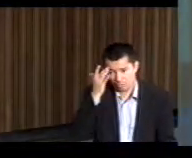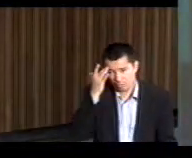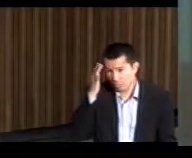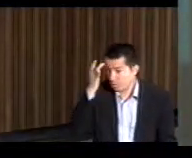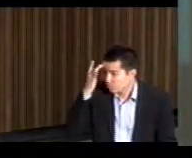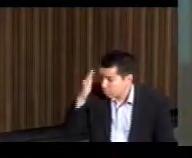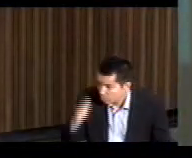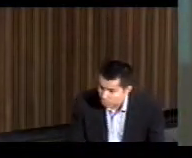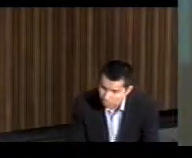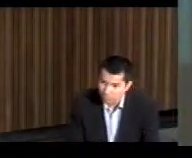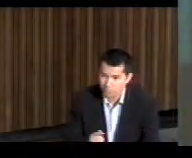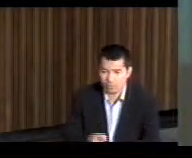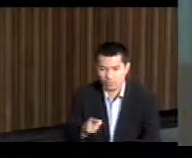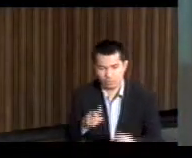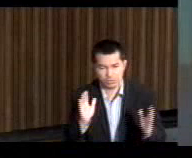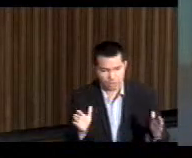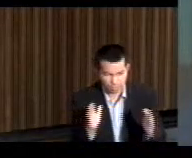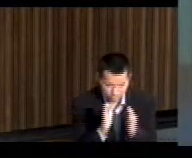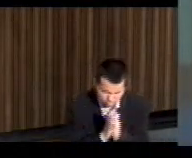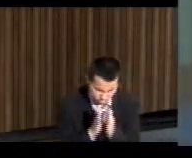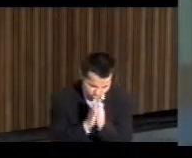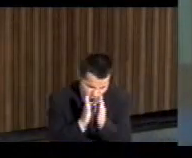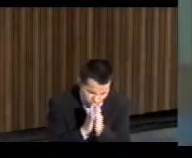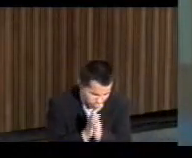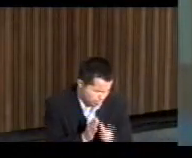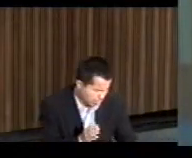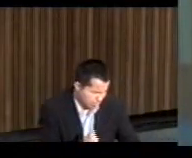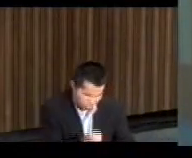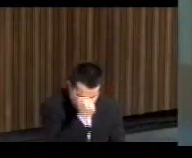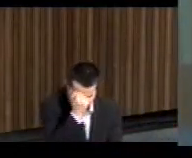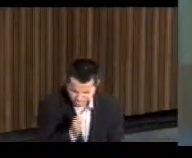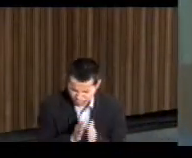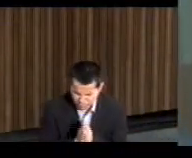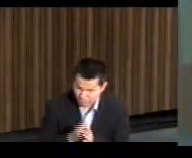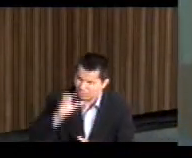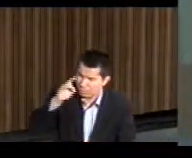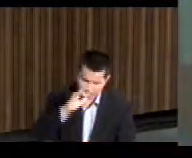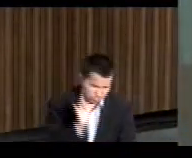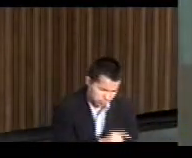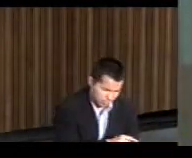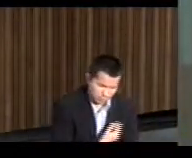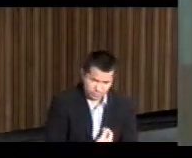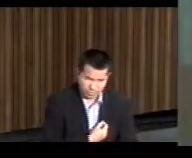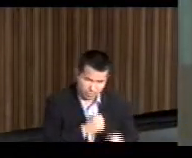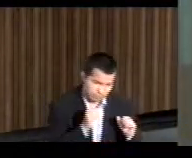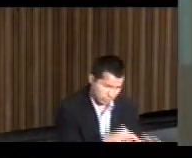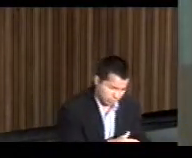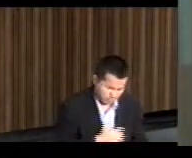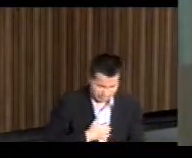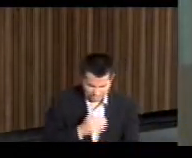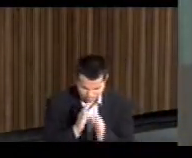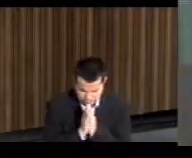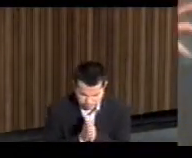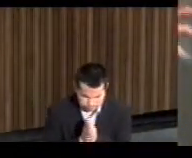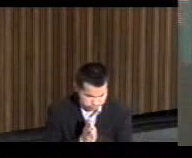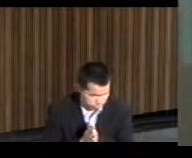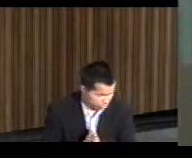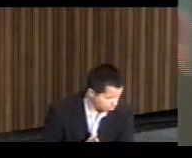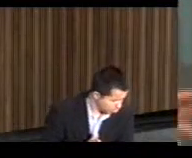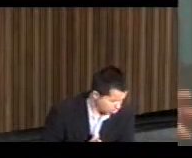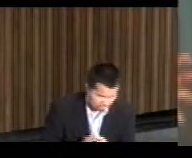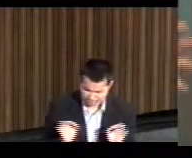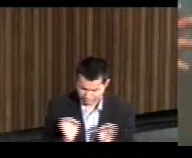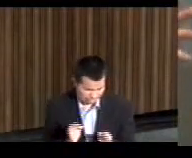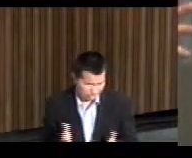orado pela conversão ainda não se converteram. Eu não sei porque um determinado sonho e uma promessa